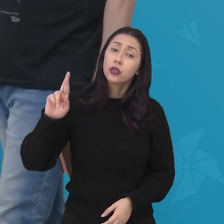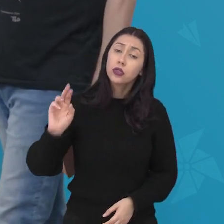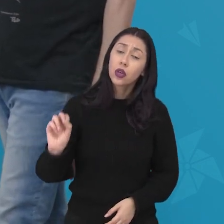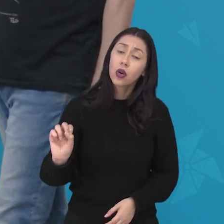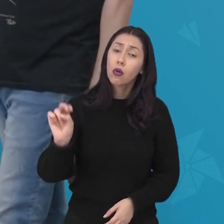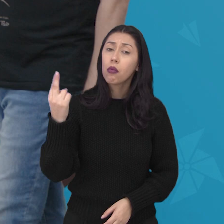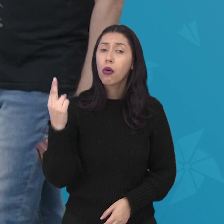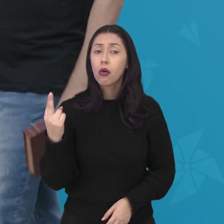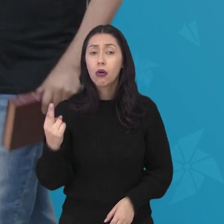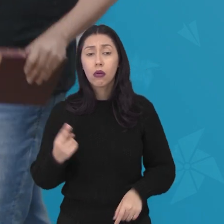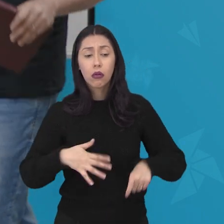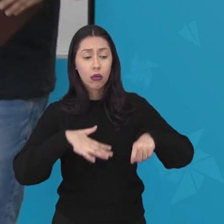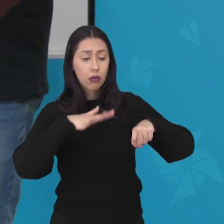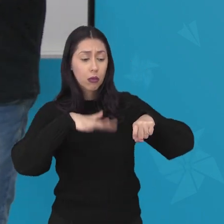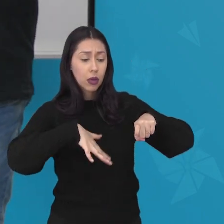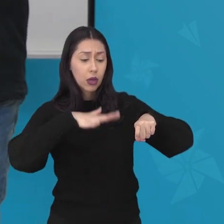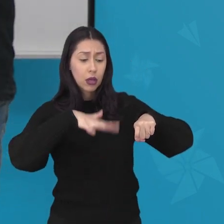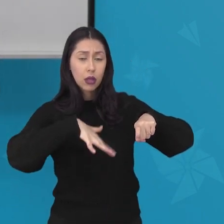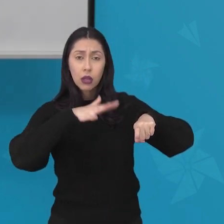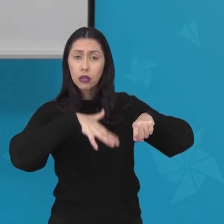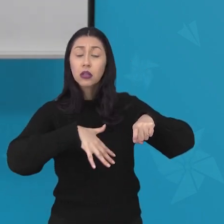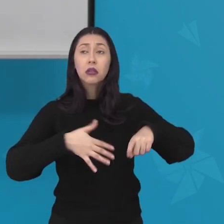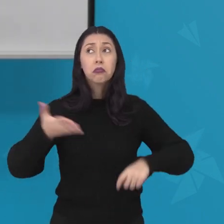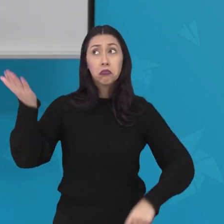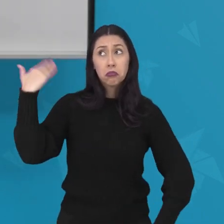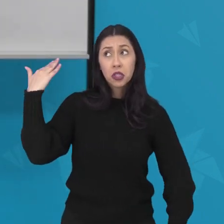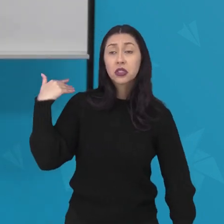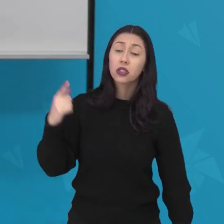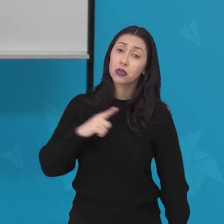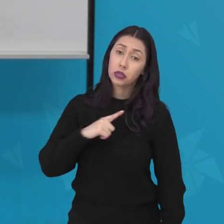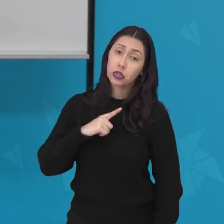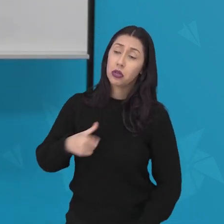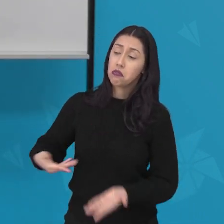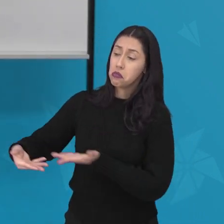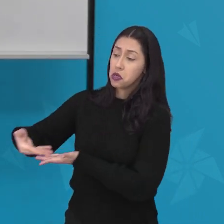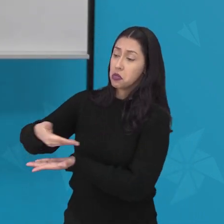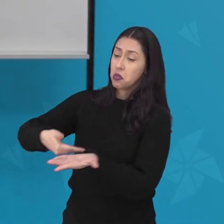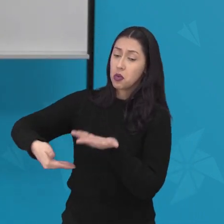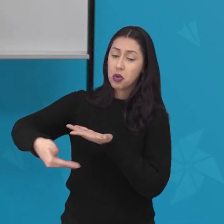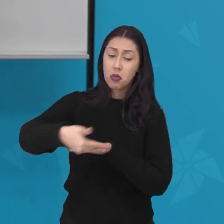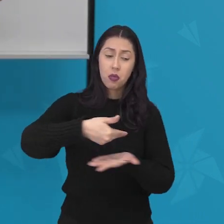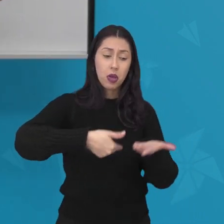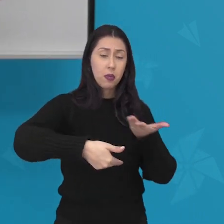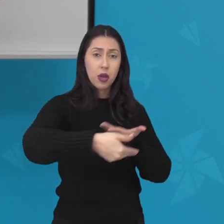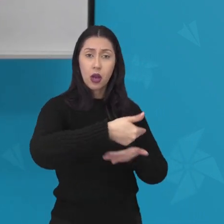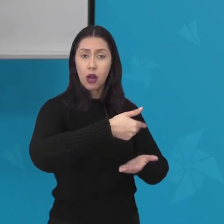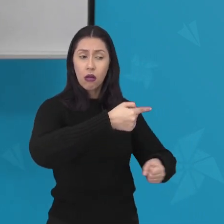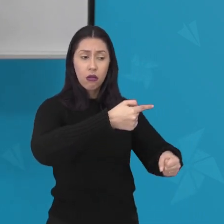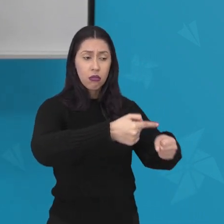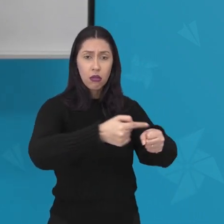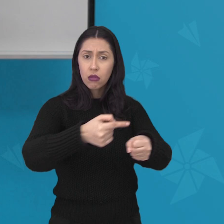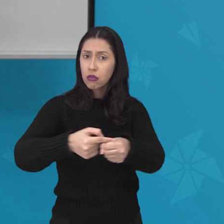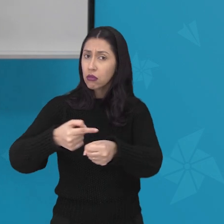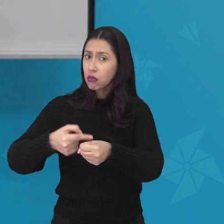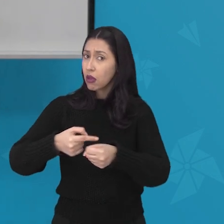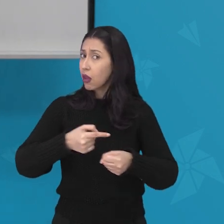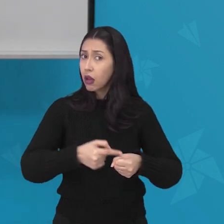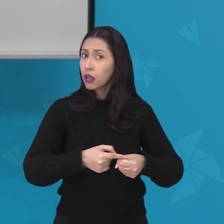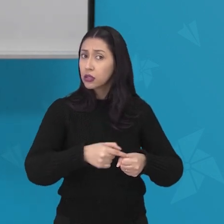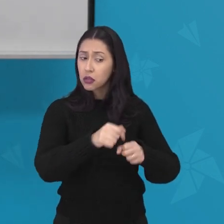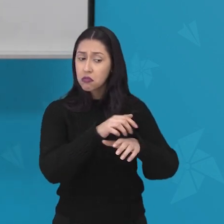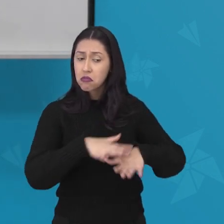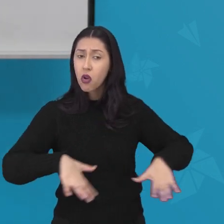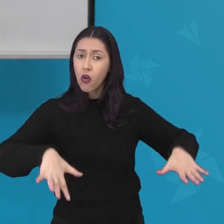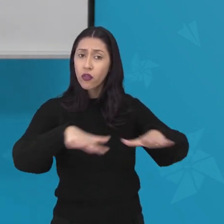as mitologias que existiam e eram partilhadas pelas pessoas na cidade-estado,